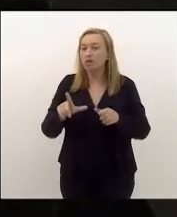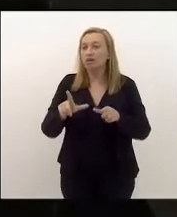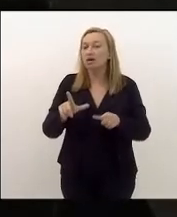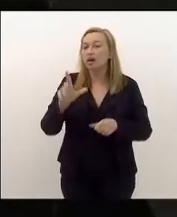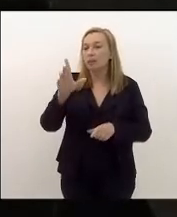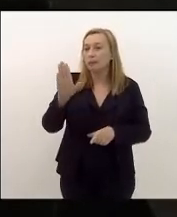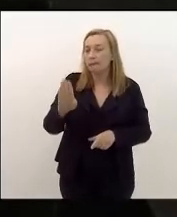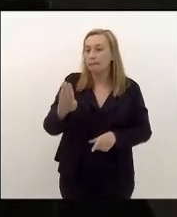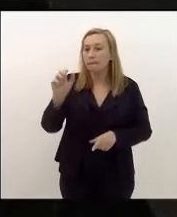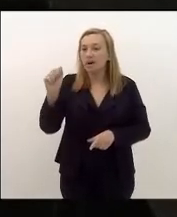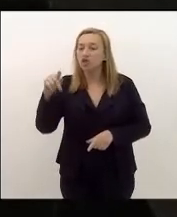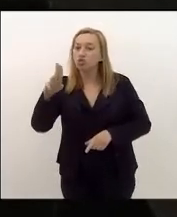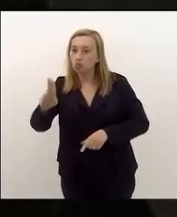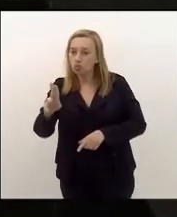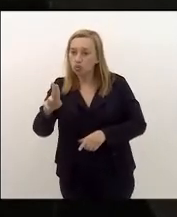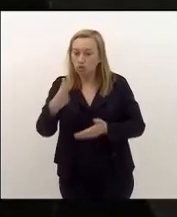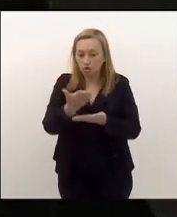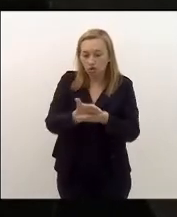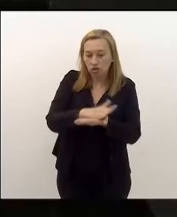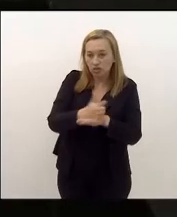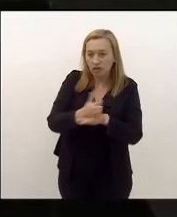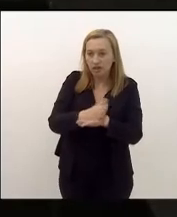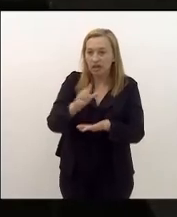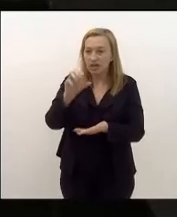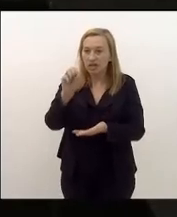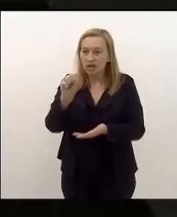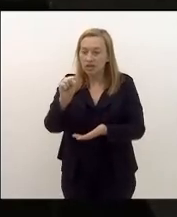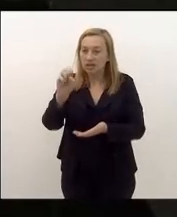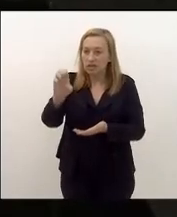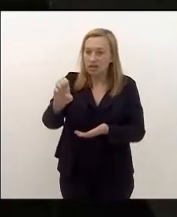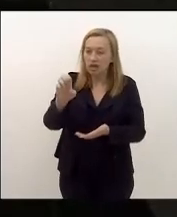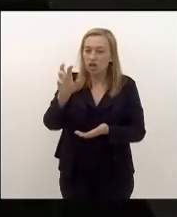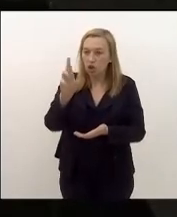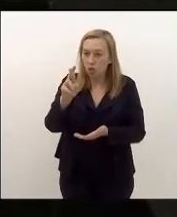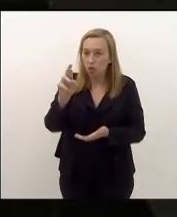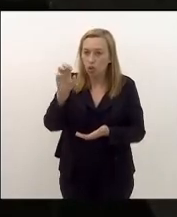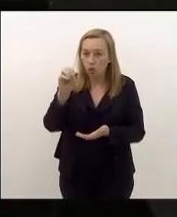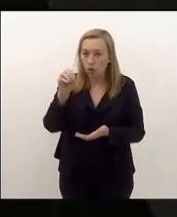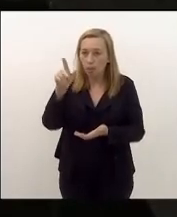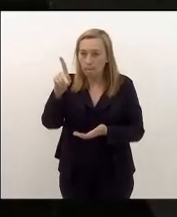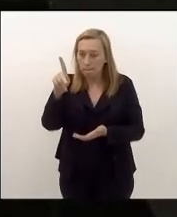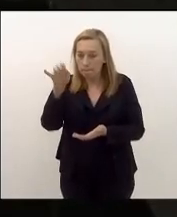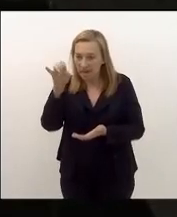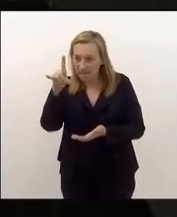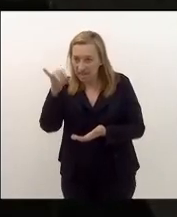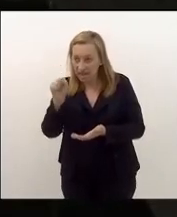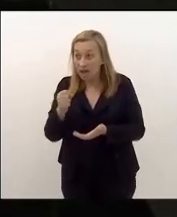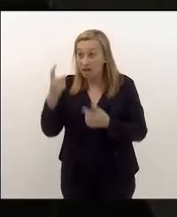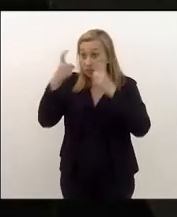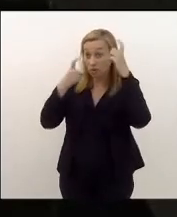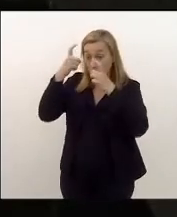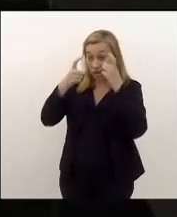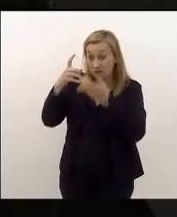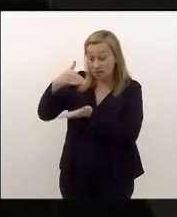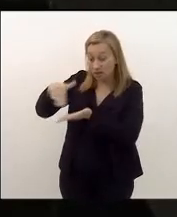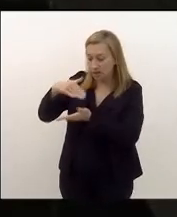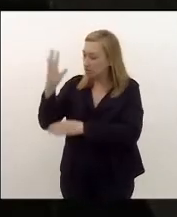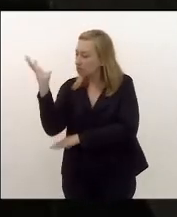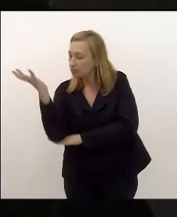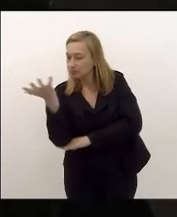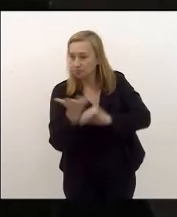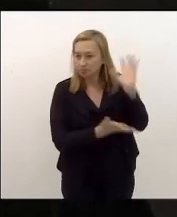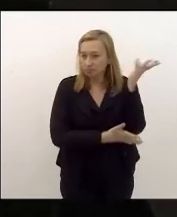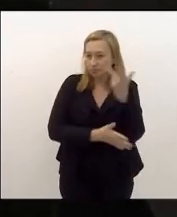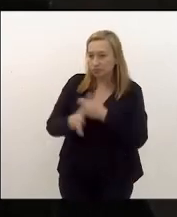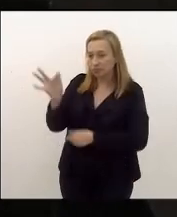Seropédica. Eu quero ressaltar que as preocupações trazidas pelo secretário do Ambiente, Fernando Cid,